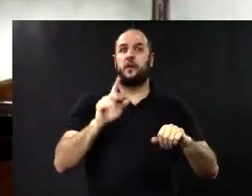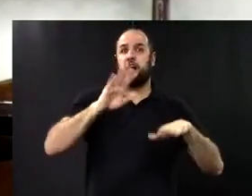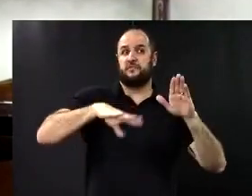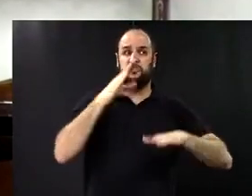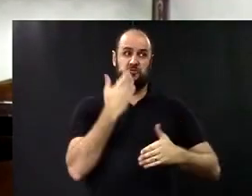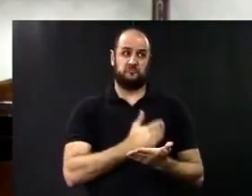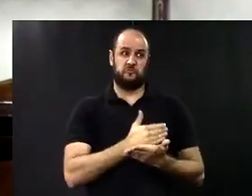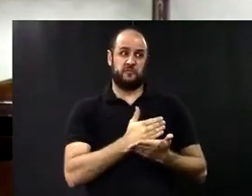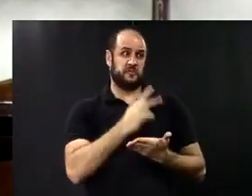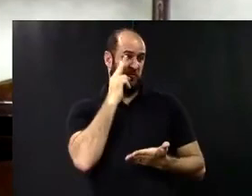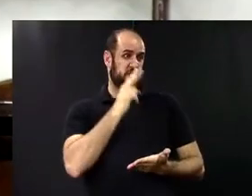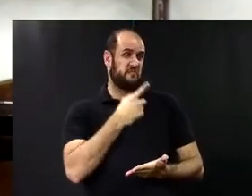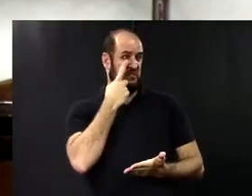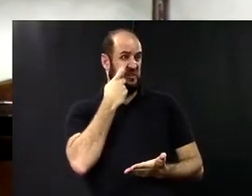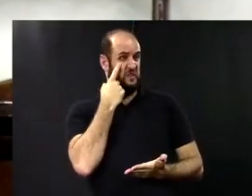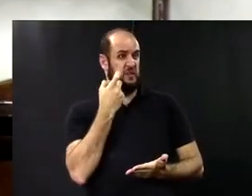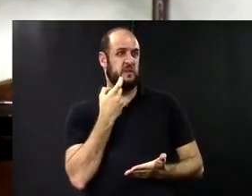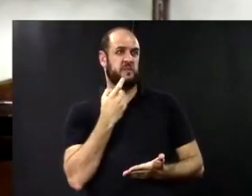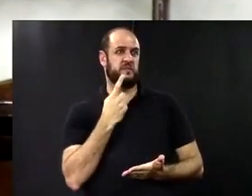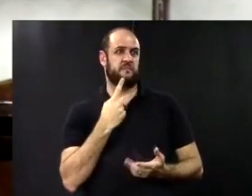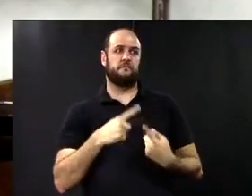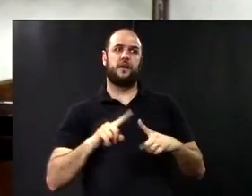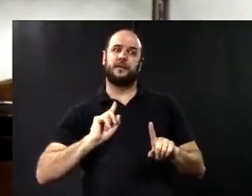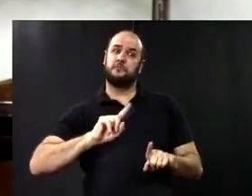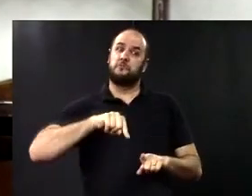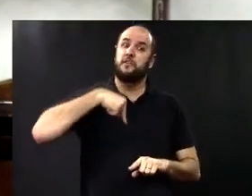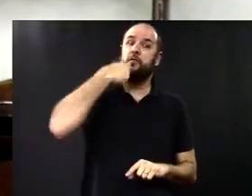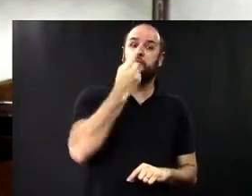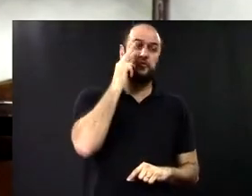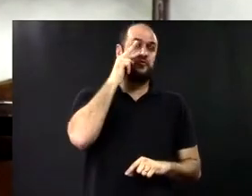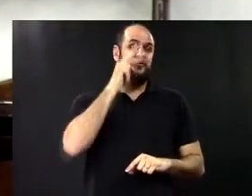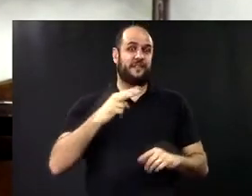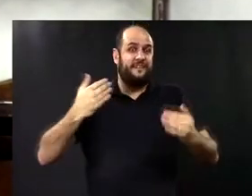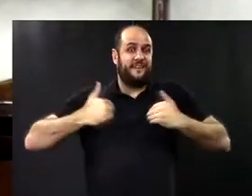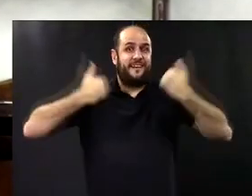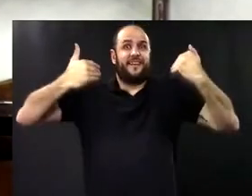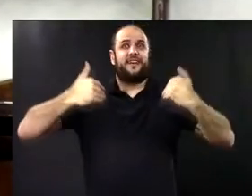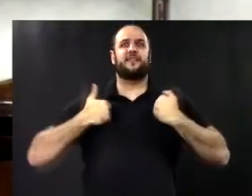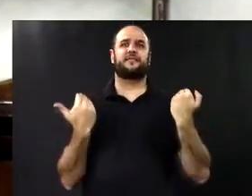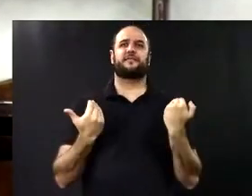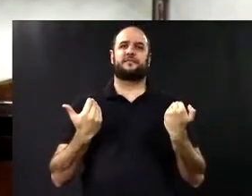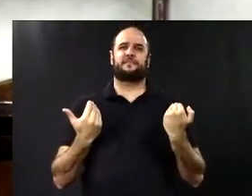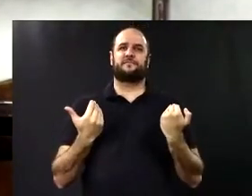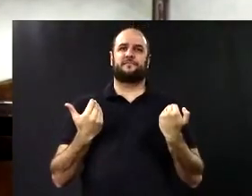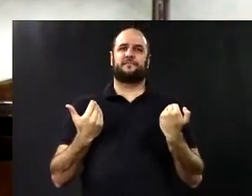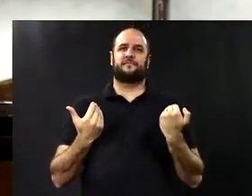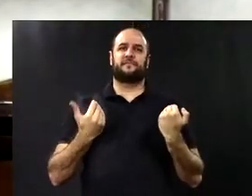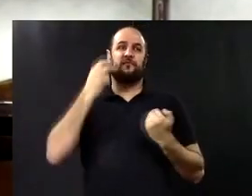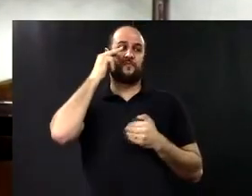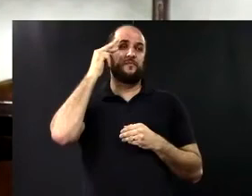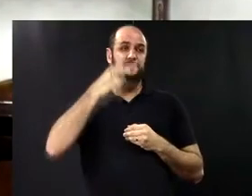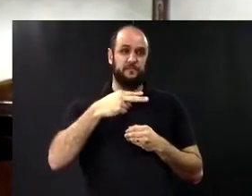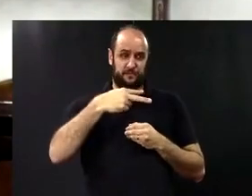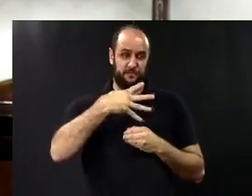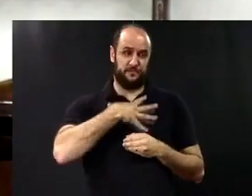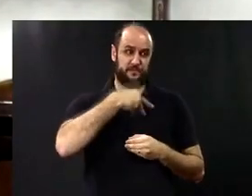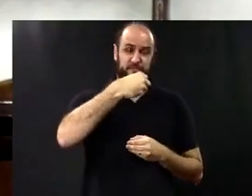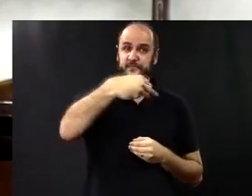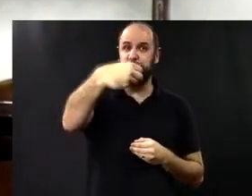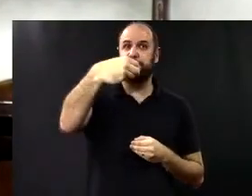mas de tristeza. Ao depois, entretanto, produz fruto pacífico aos que têm sido por